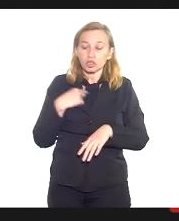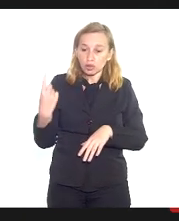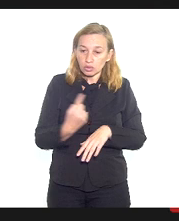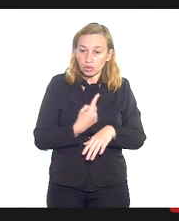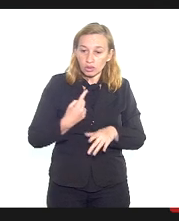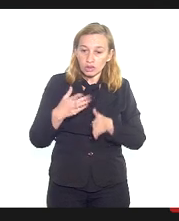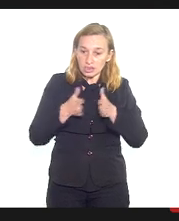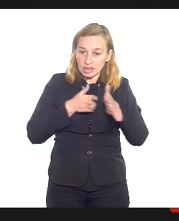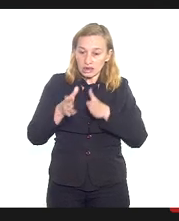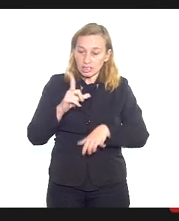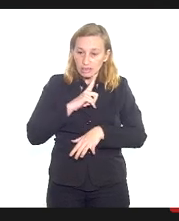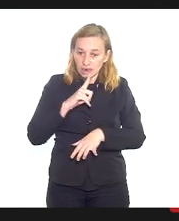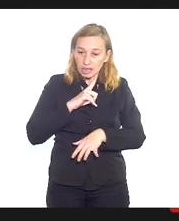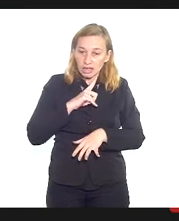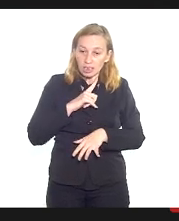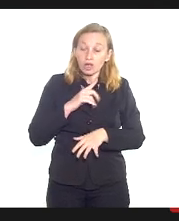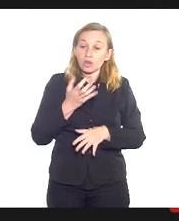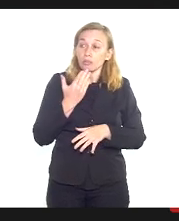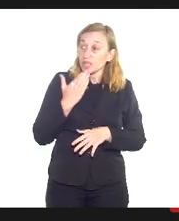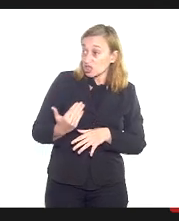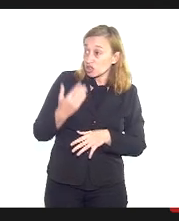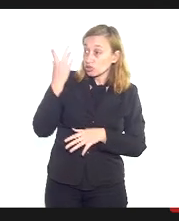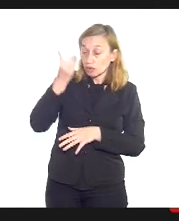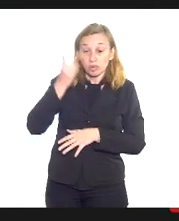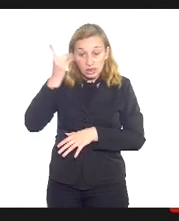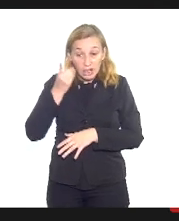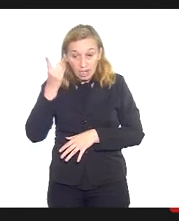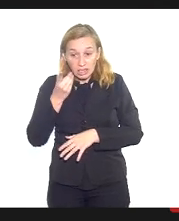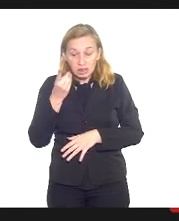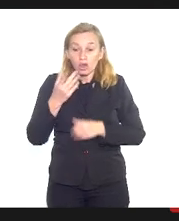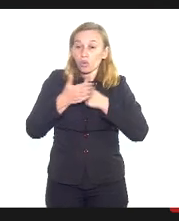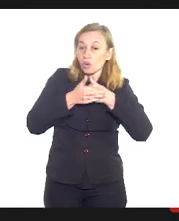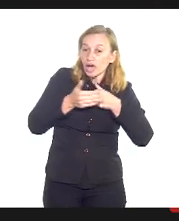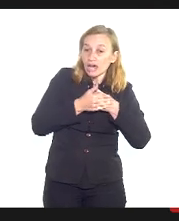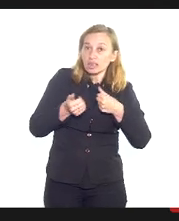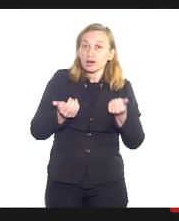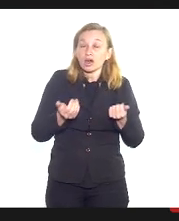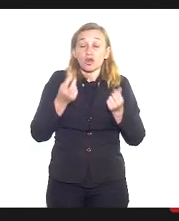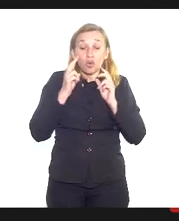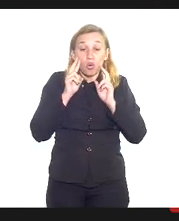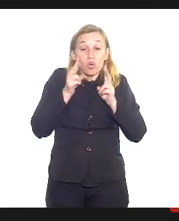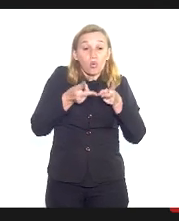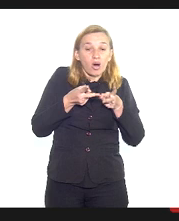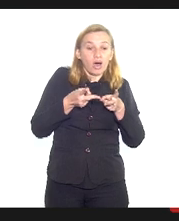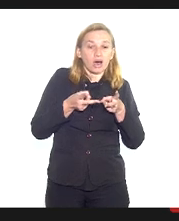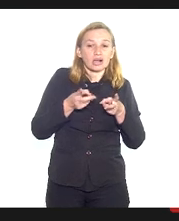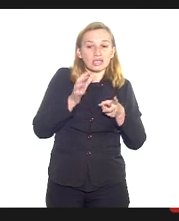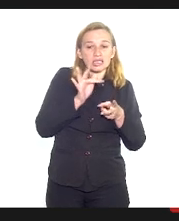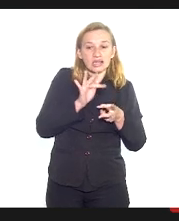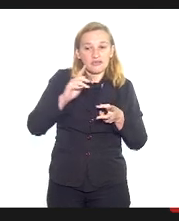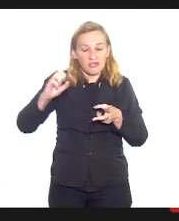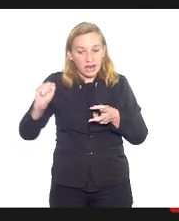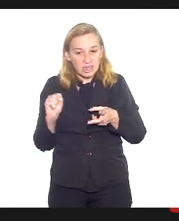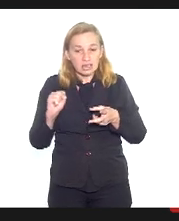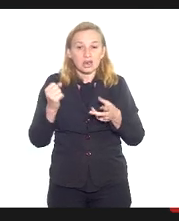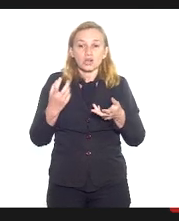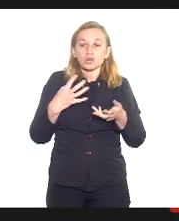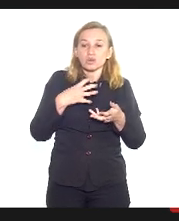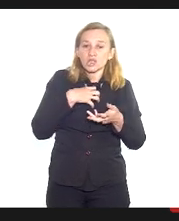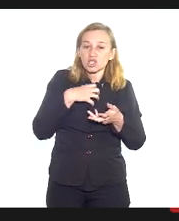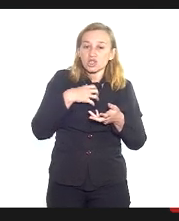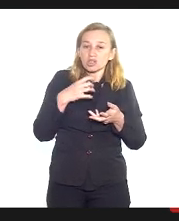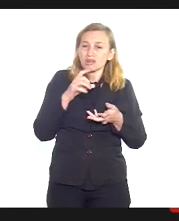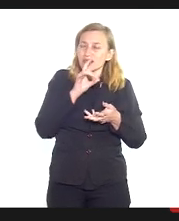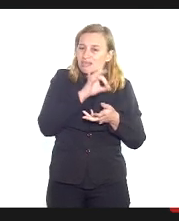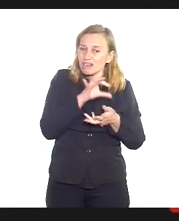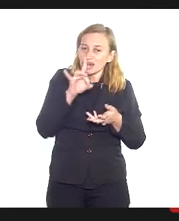o que eu gostaria de pedir para os deputados e assim, o carinho de que olhassem, né, a Cefaz no sentido de que a gente, vamos dizer assim,